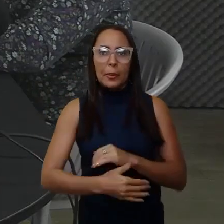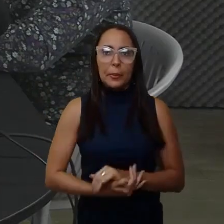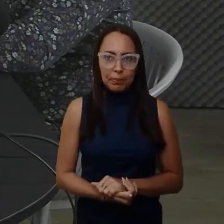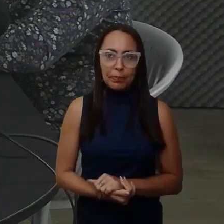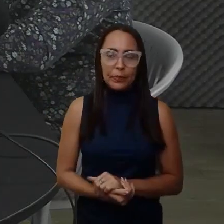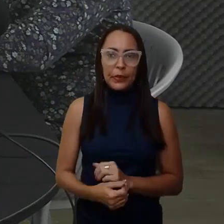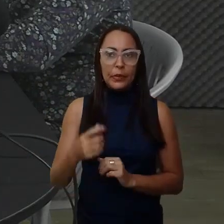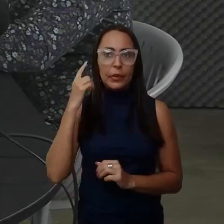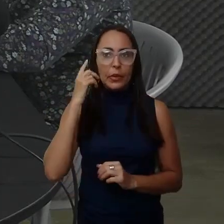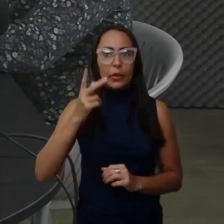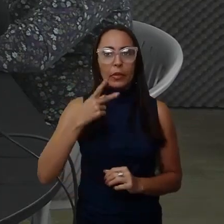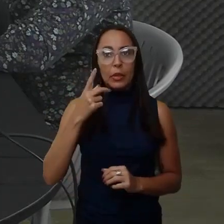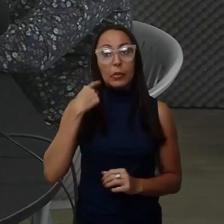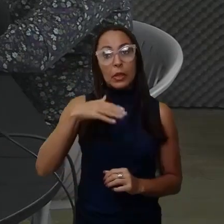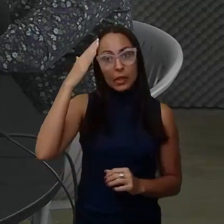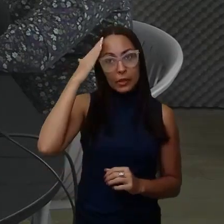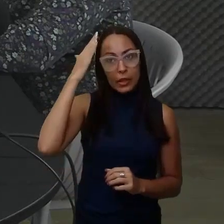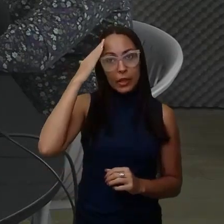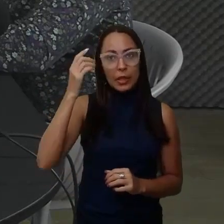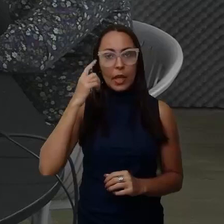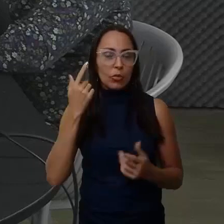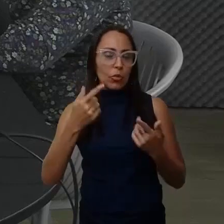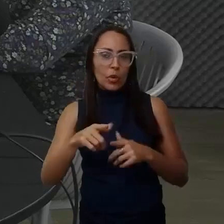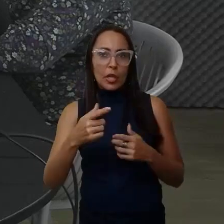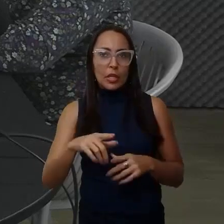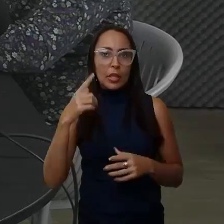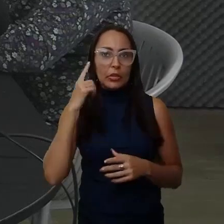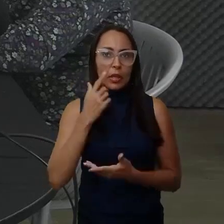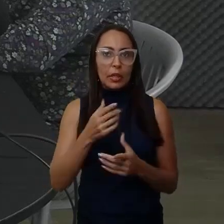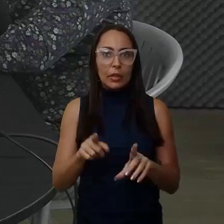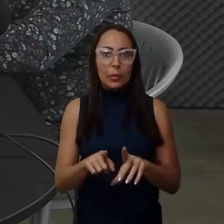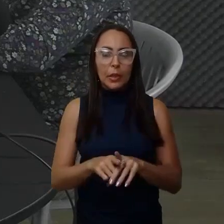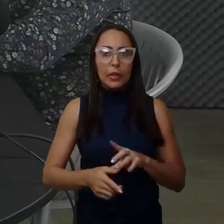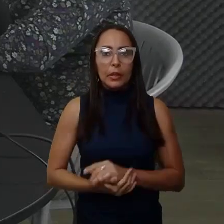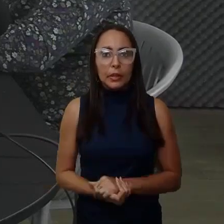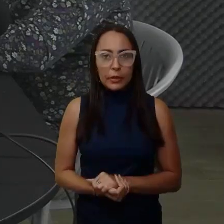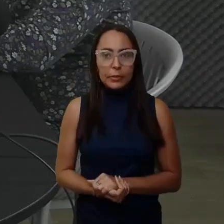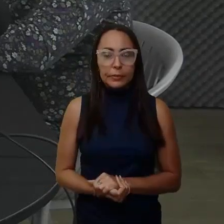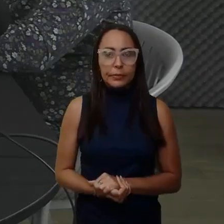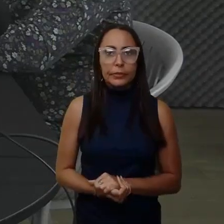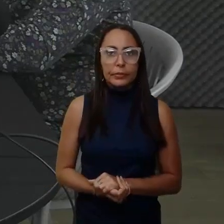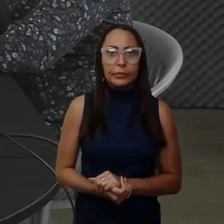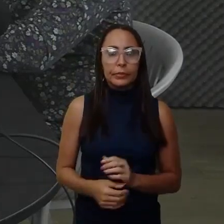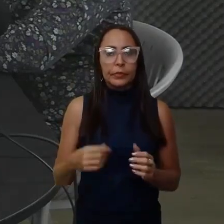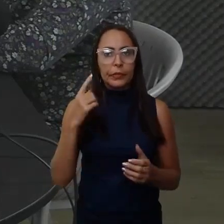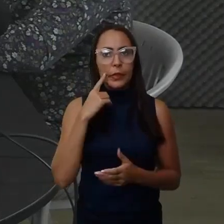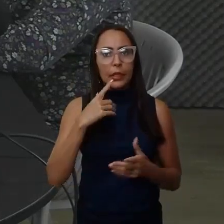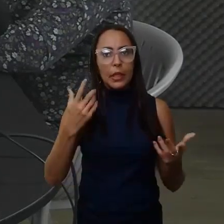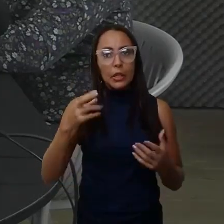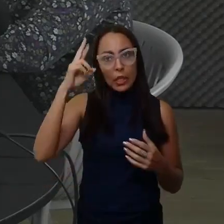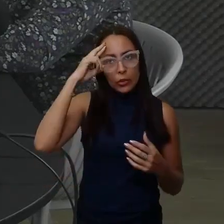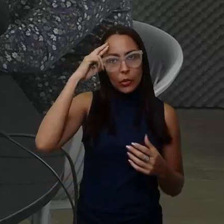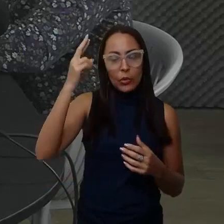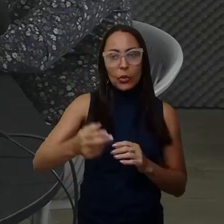falar de uma maneira que as pessoas compreendam. Eu não sou crítica chata de ficar... tal filme, tem tal diretor e não sei o que, não sei o que. Não, eu quero